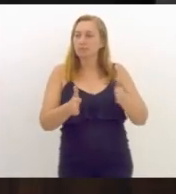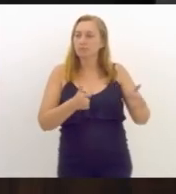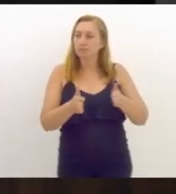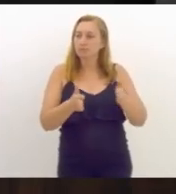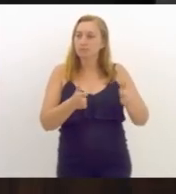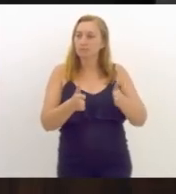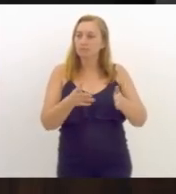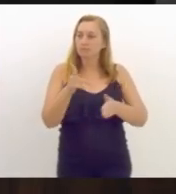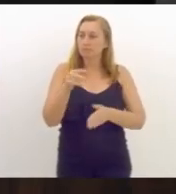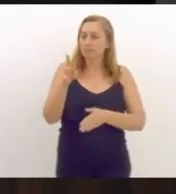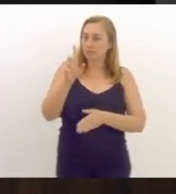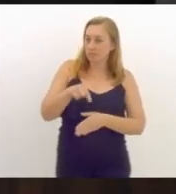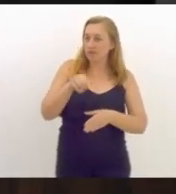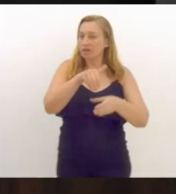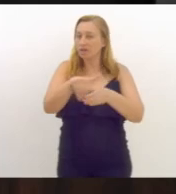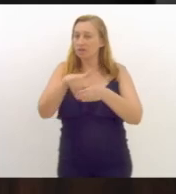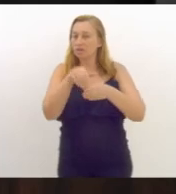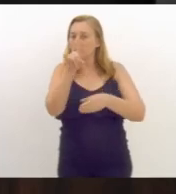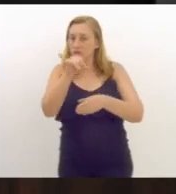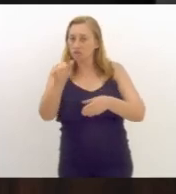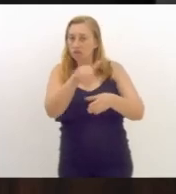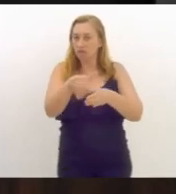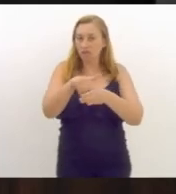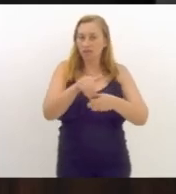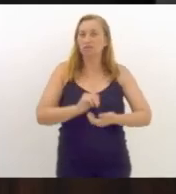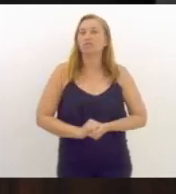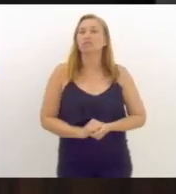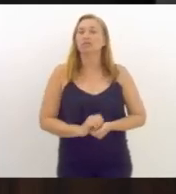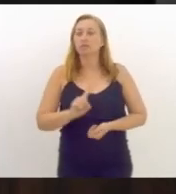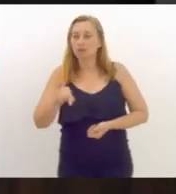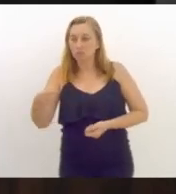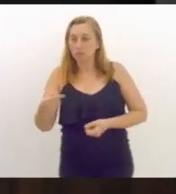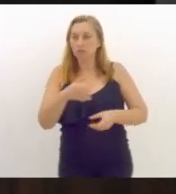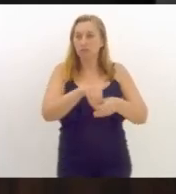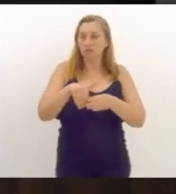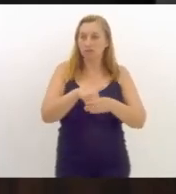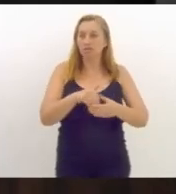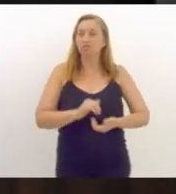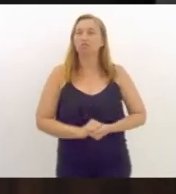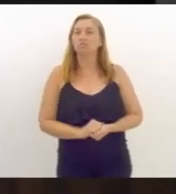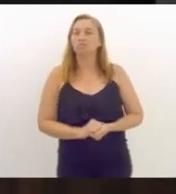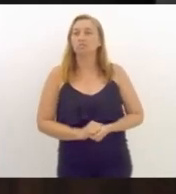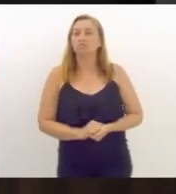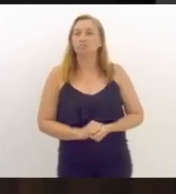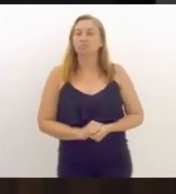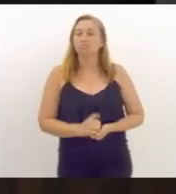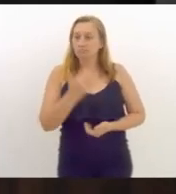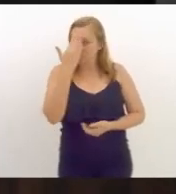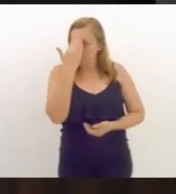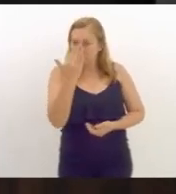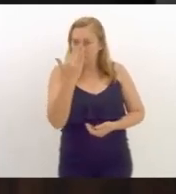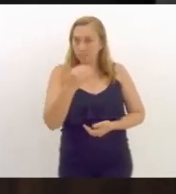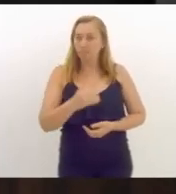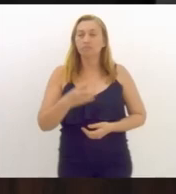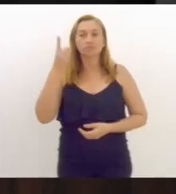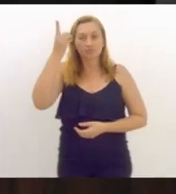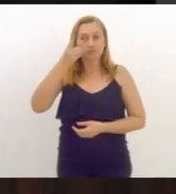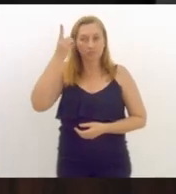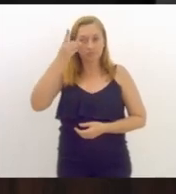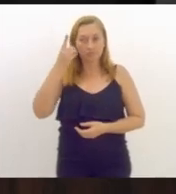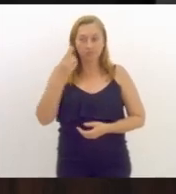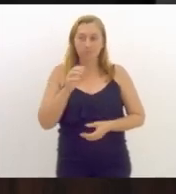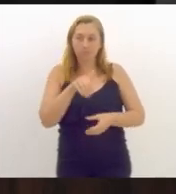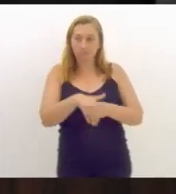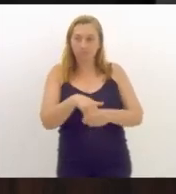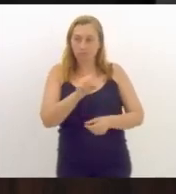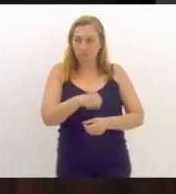pré-eleição não no dia da eleição e pós eleição Então olha aqui meus agradecimentos as deputados e deputados